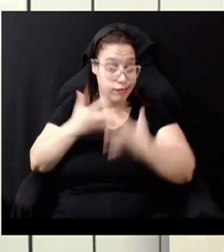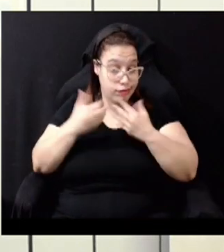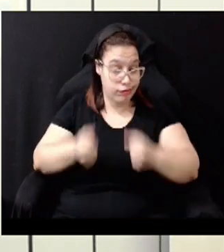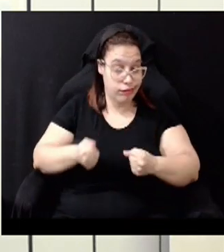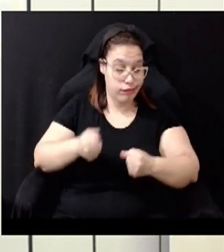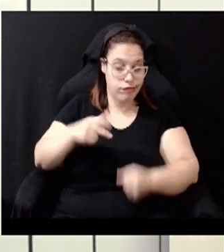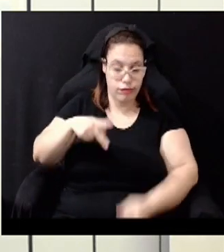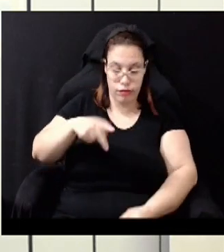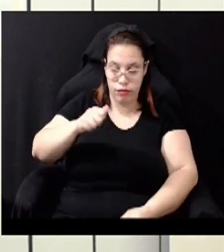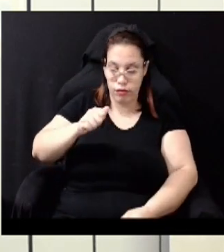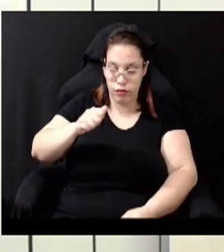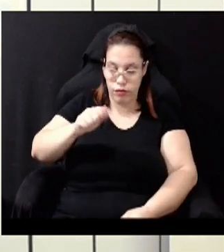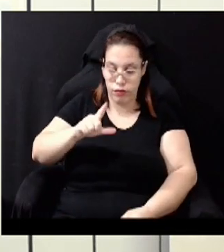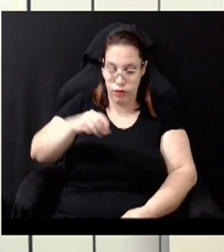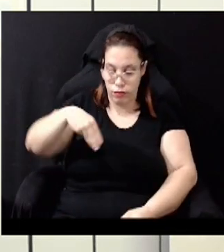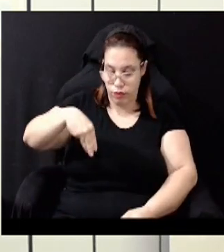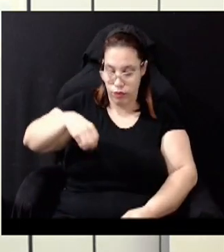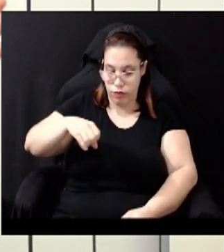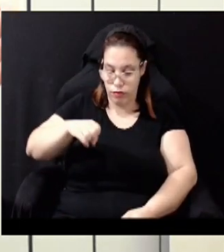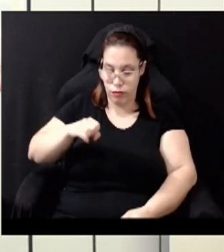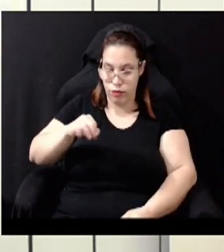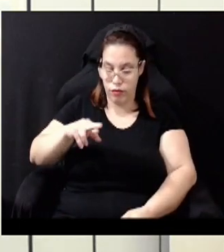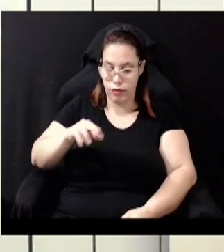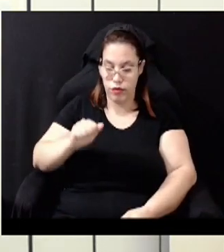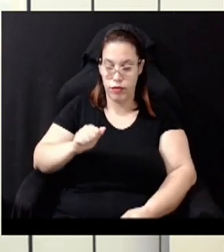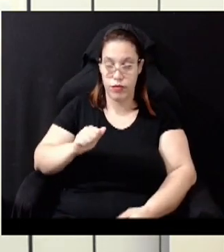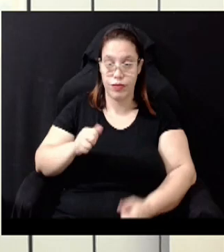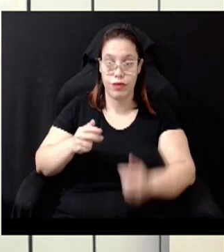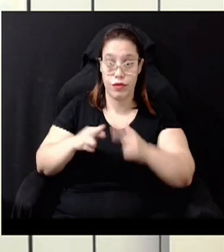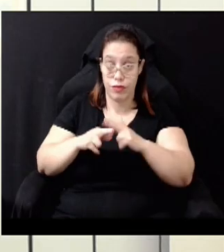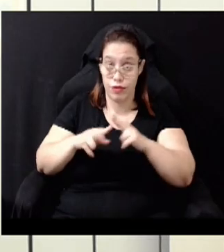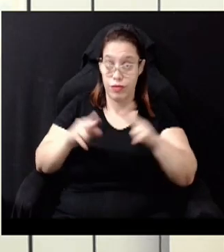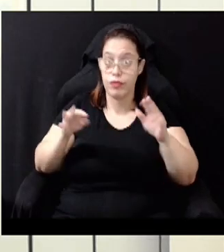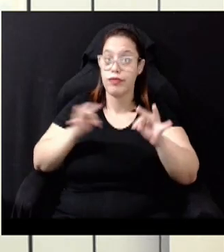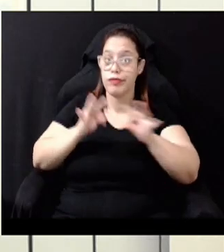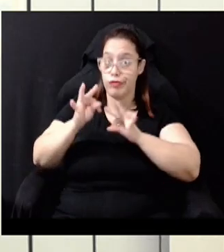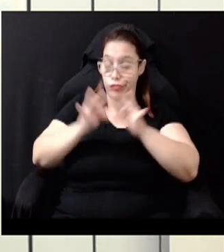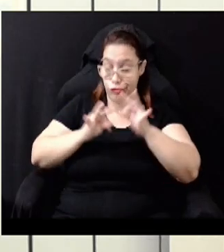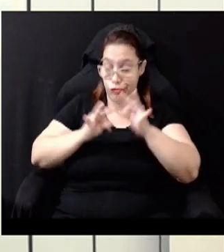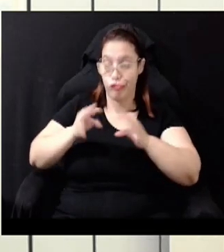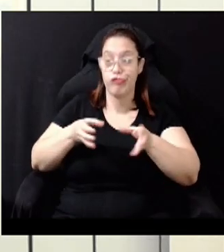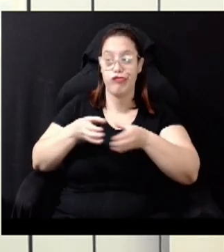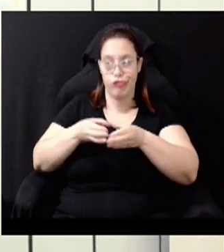e ficou evidente a diferença técnica entre as equipes.